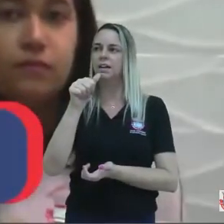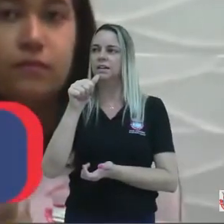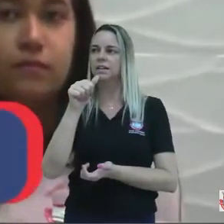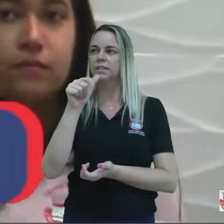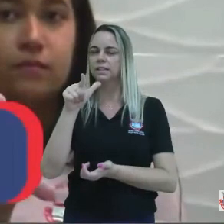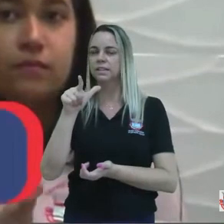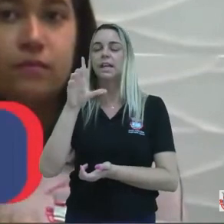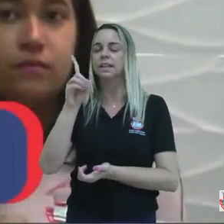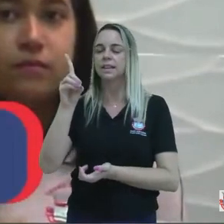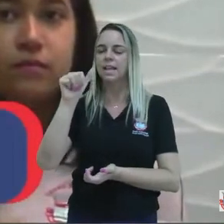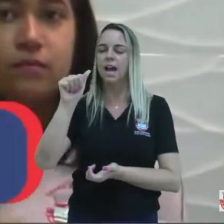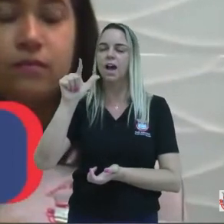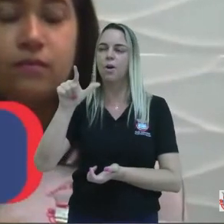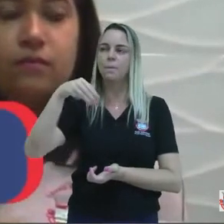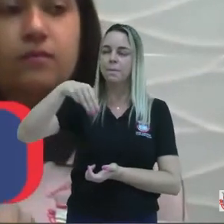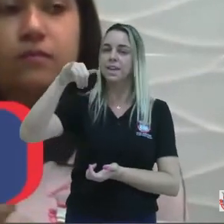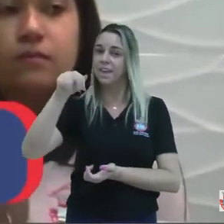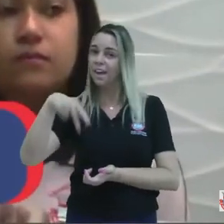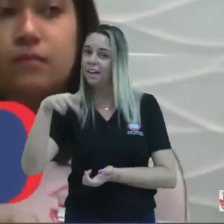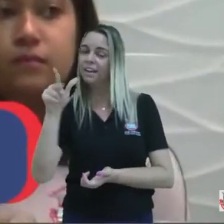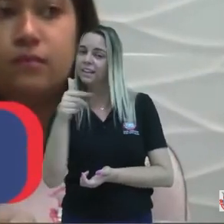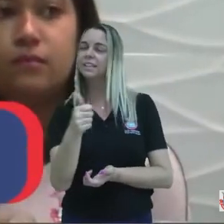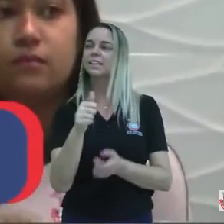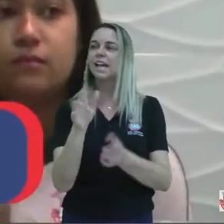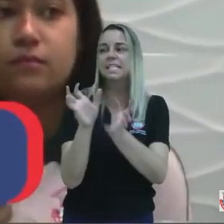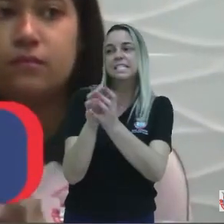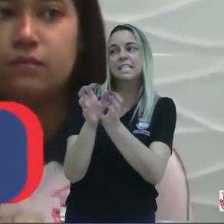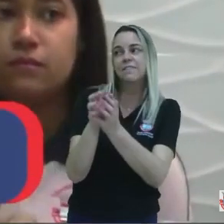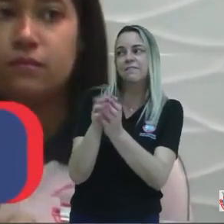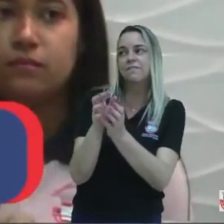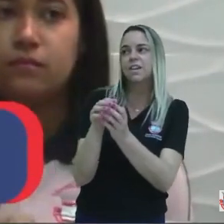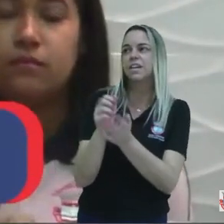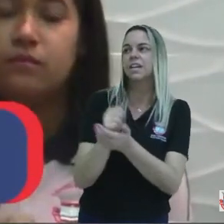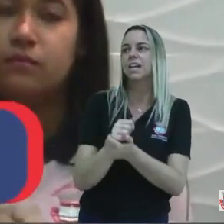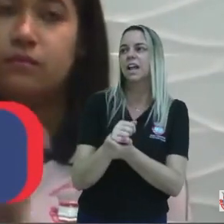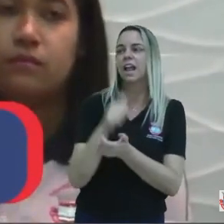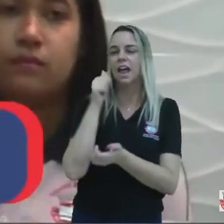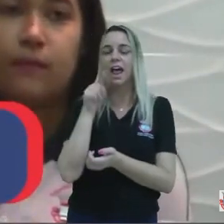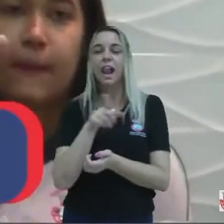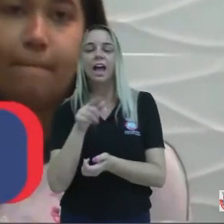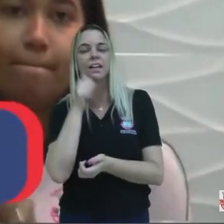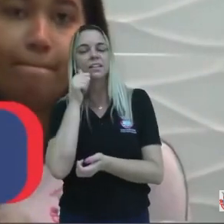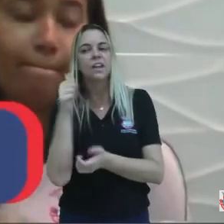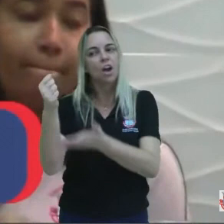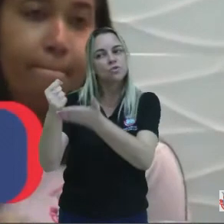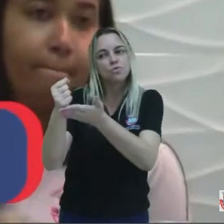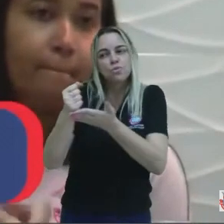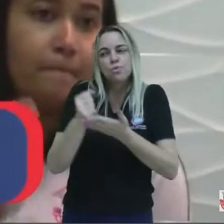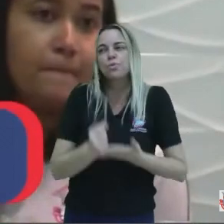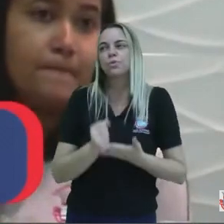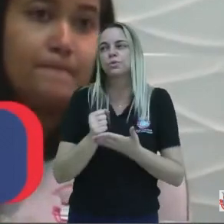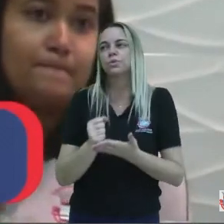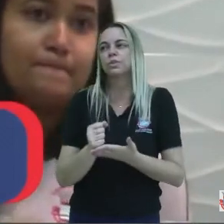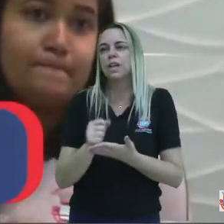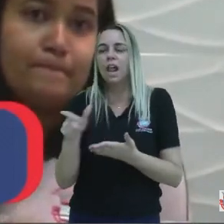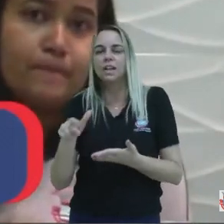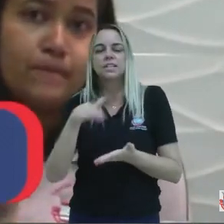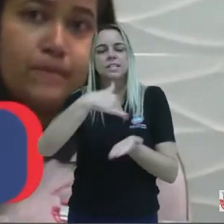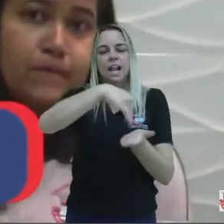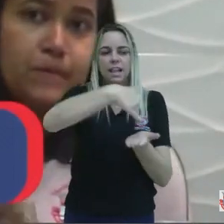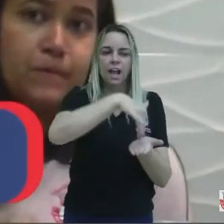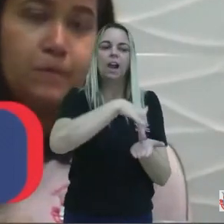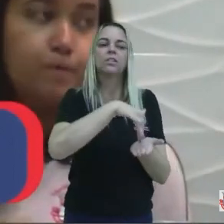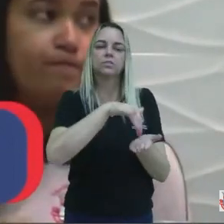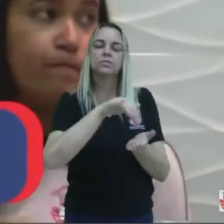Paulo. Na hora já prontificou uma ambulância, a pessoa já está saindo. E também agradecer também